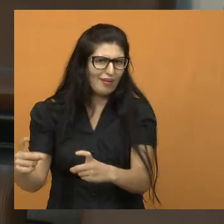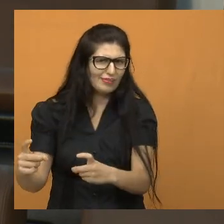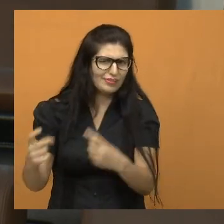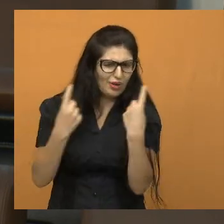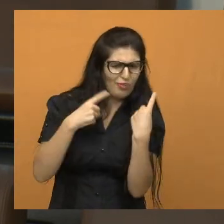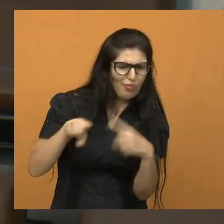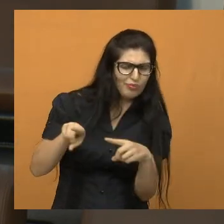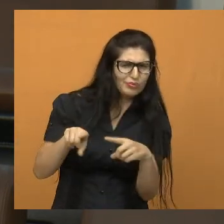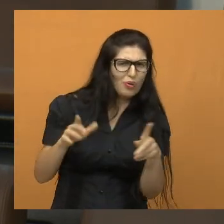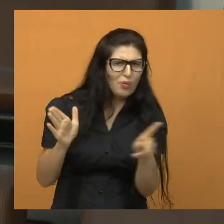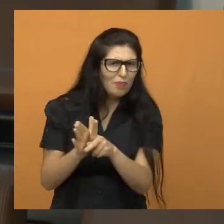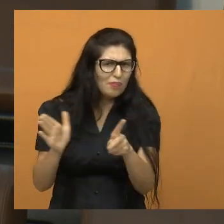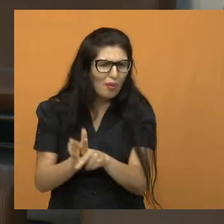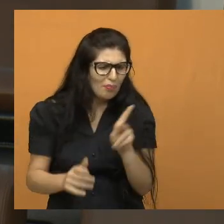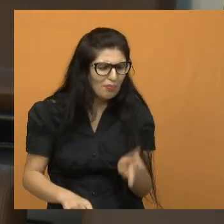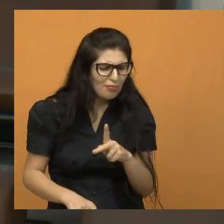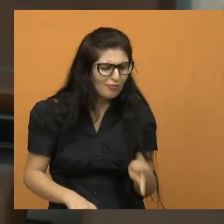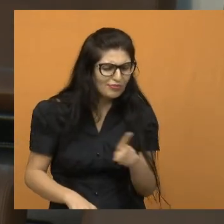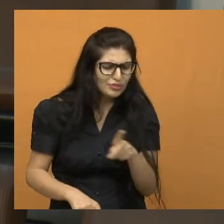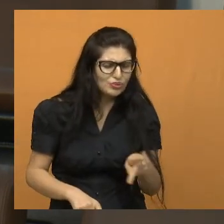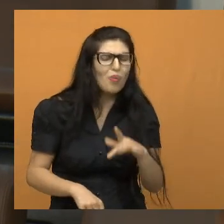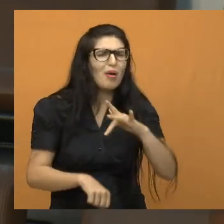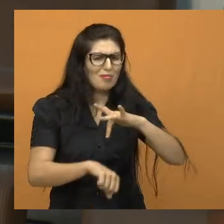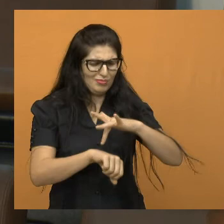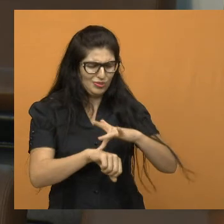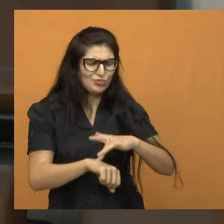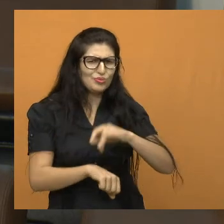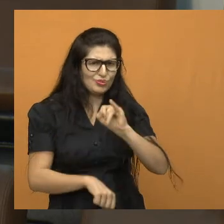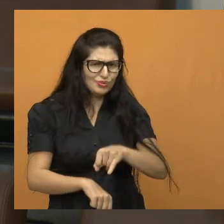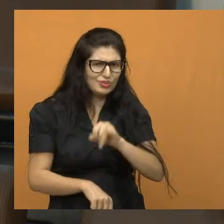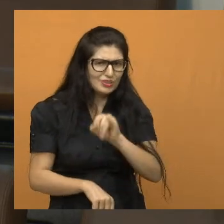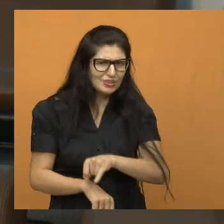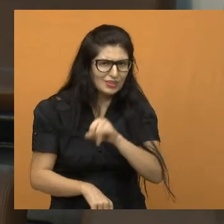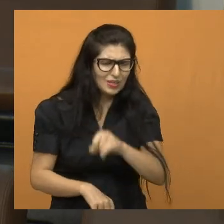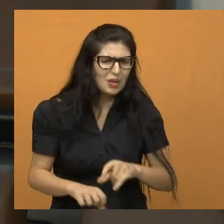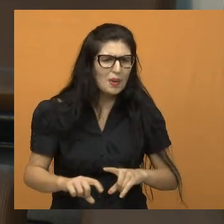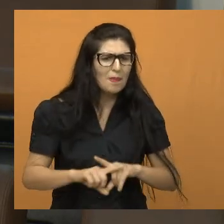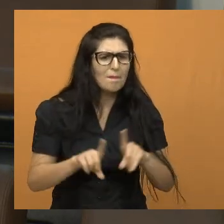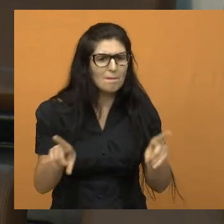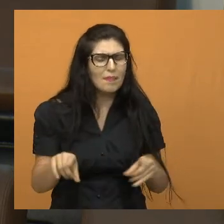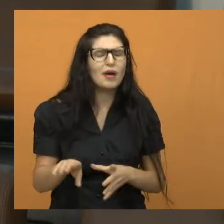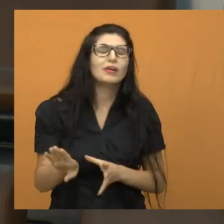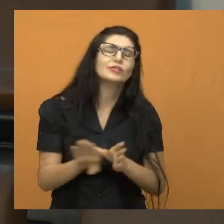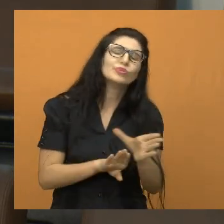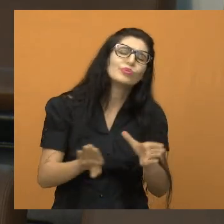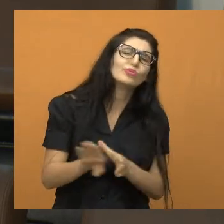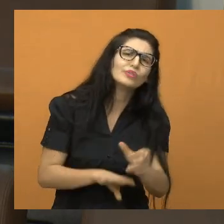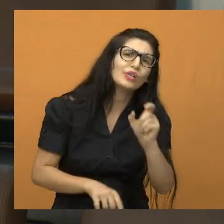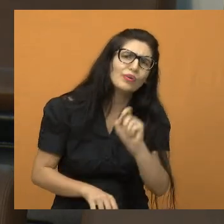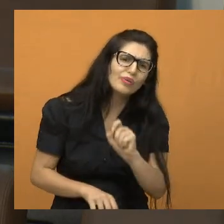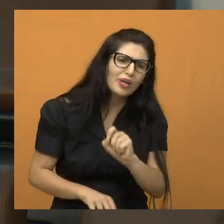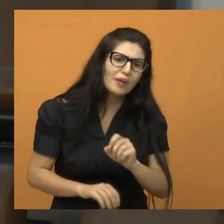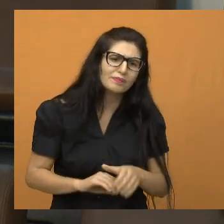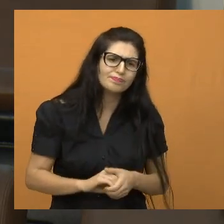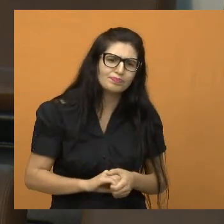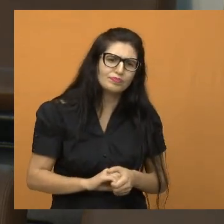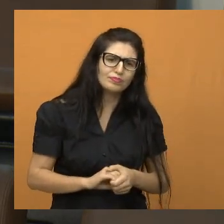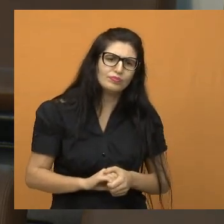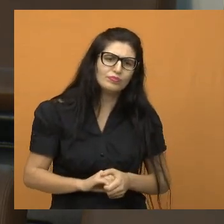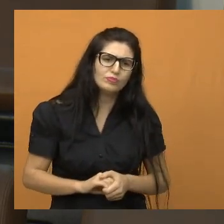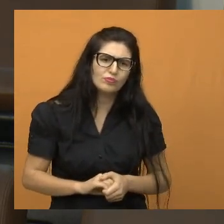professor. Acho mesmo um absurdo. Mas, enfim, minha sugestão é a seguinte: para os